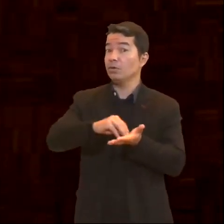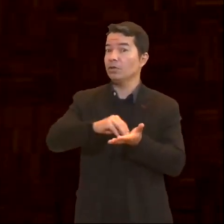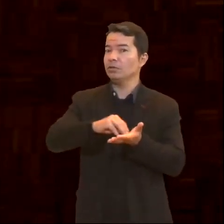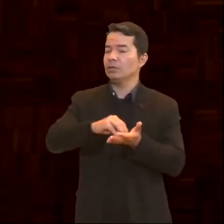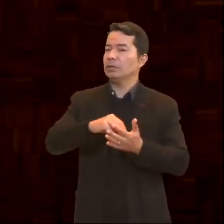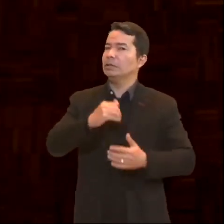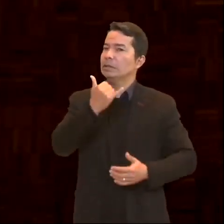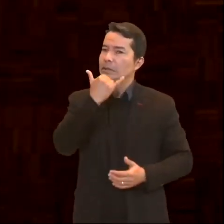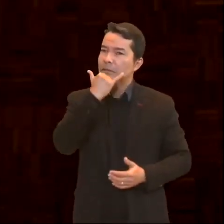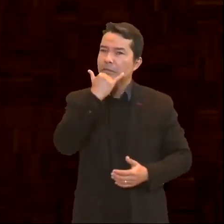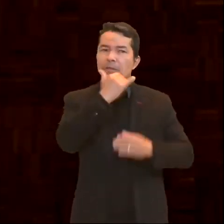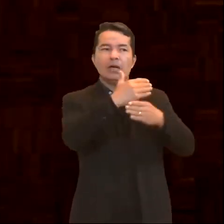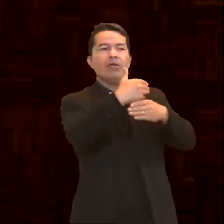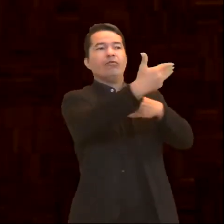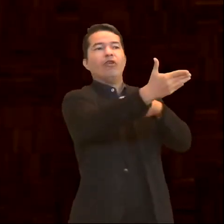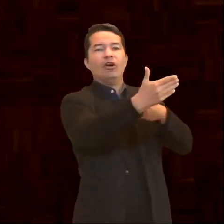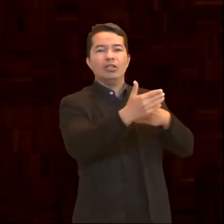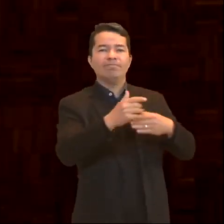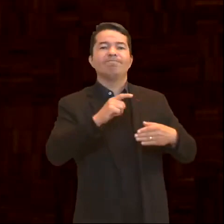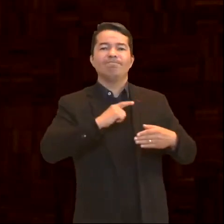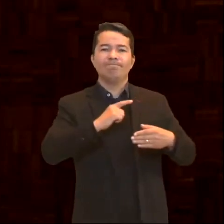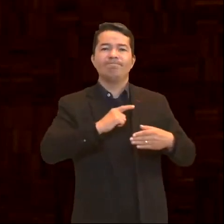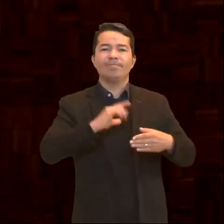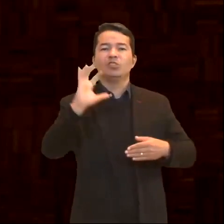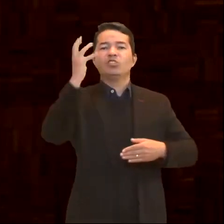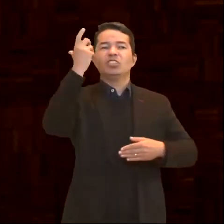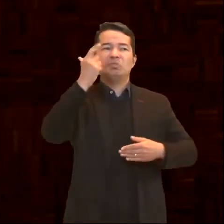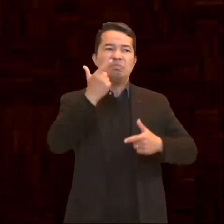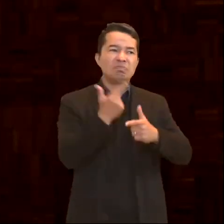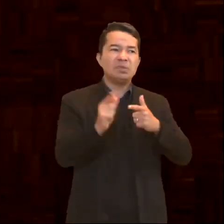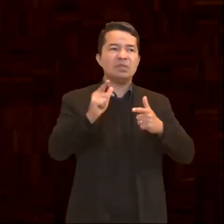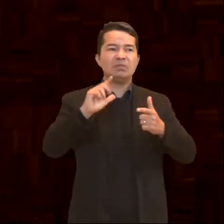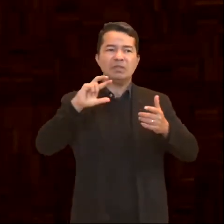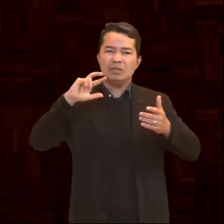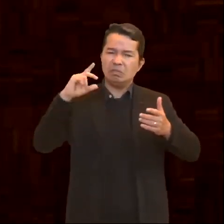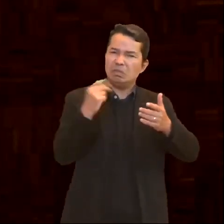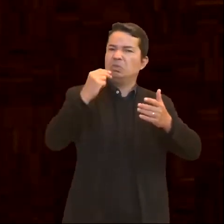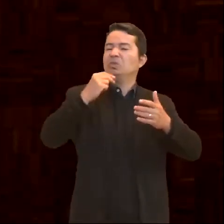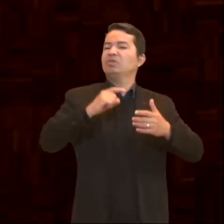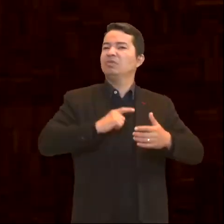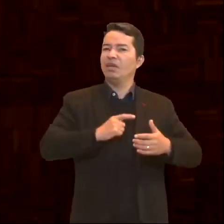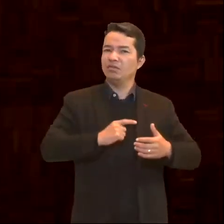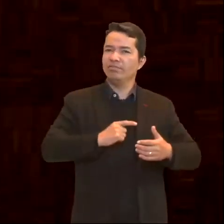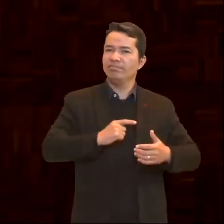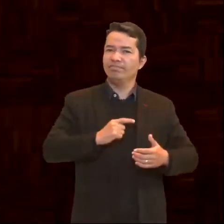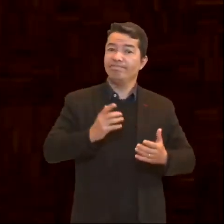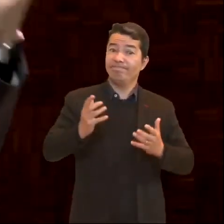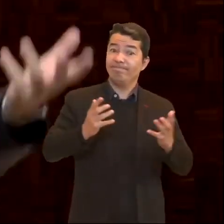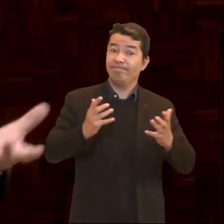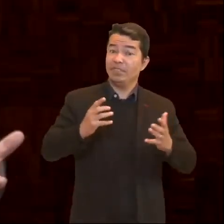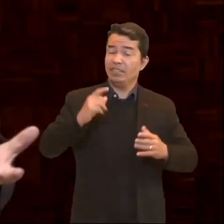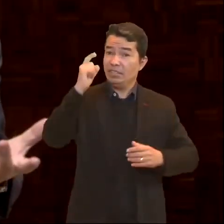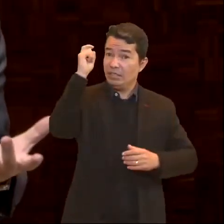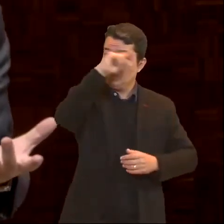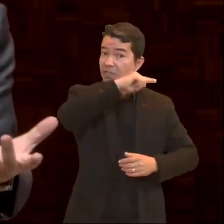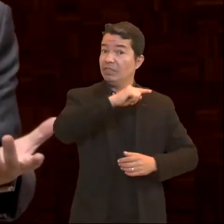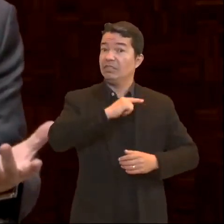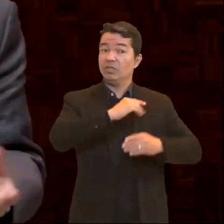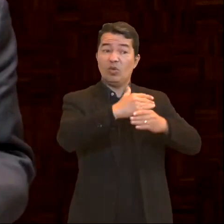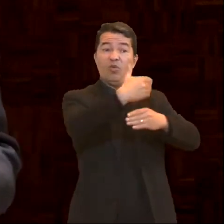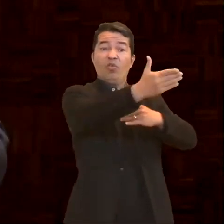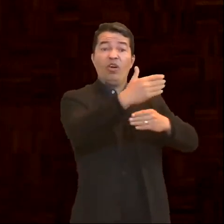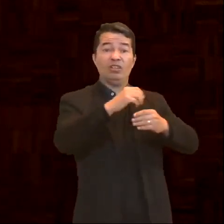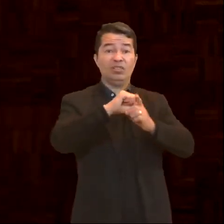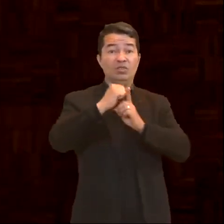vida, pelas coisas que o mundo vai colidir, elas são doloridas demais, machucadas